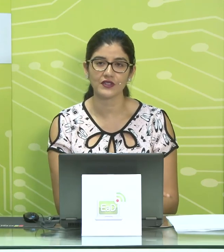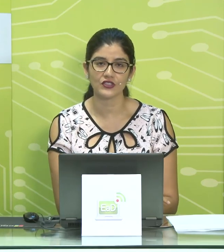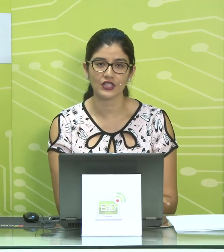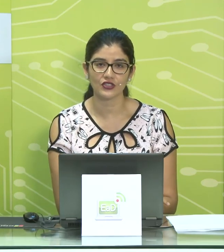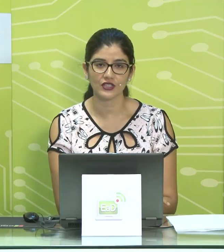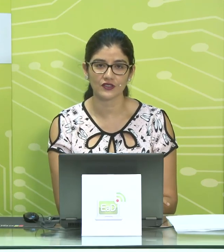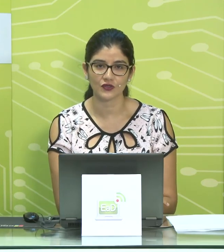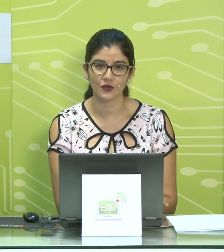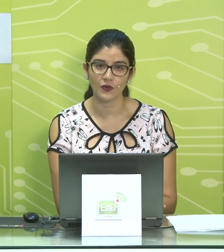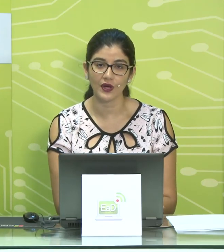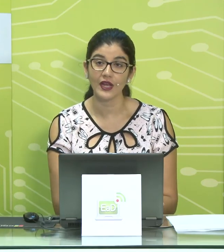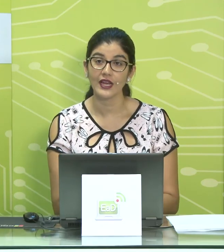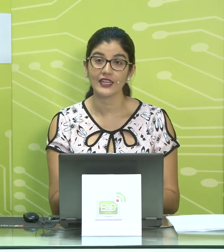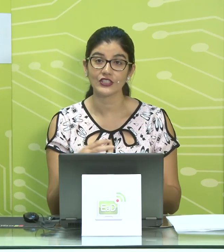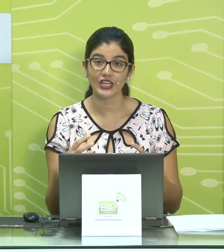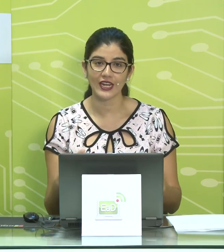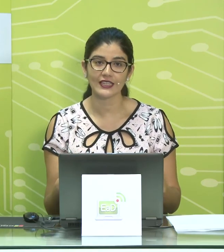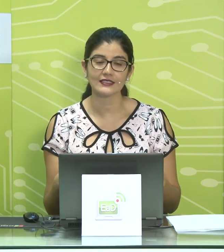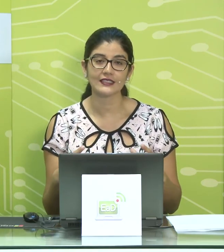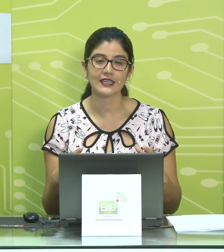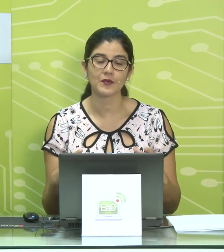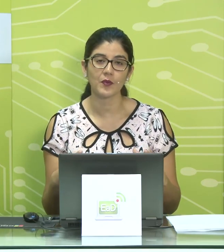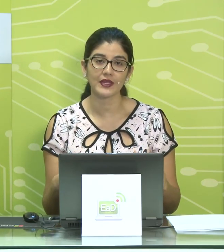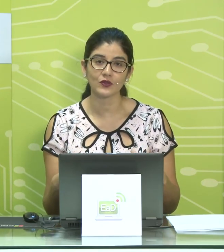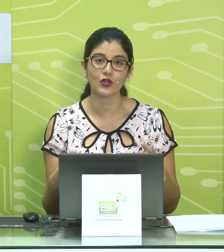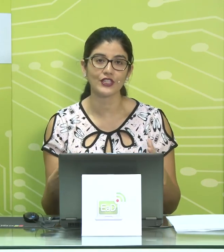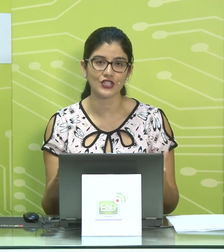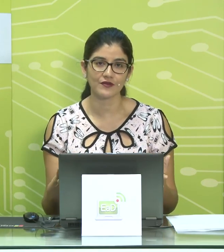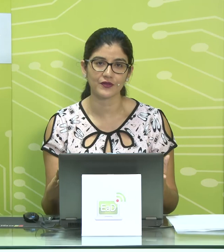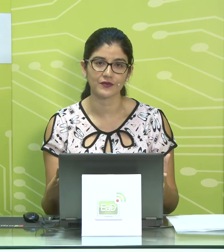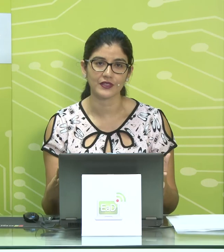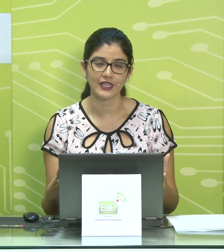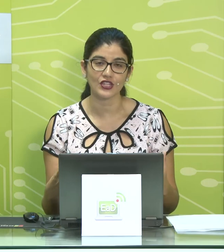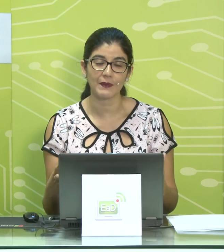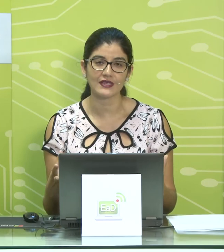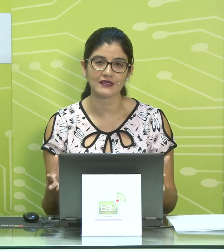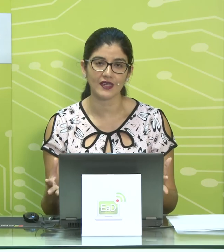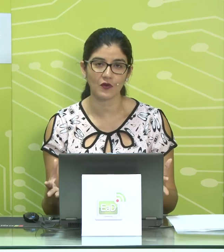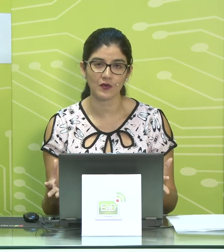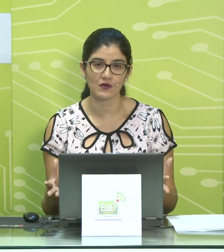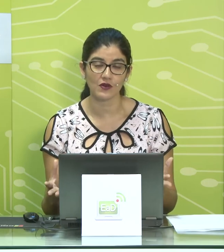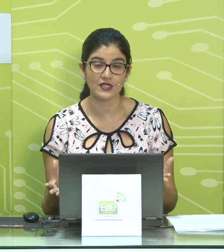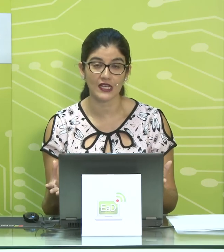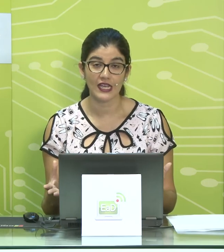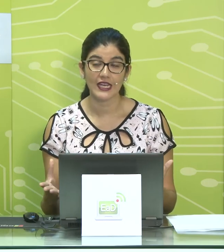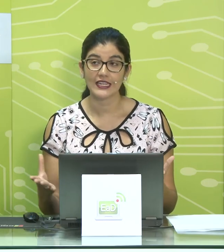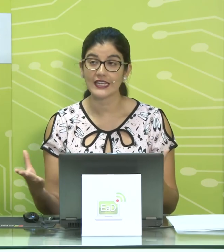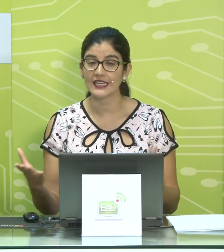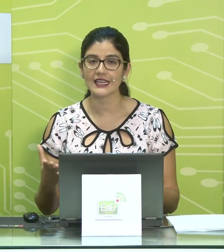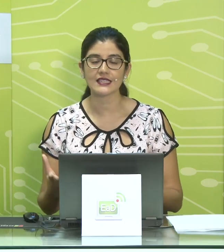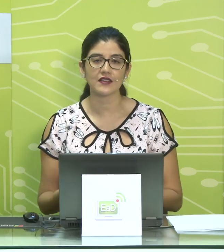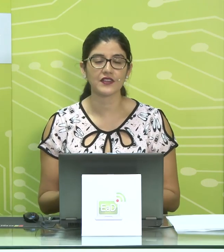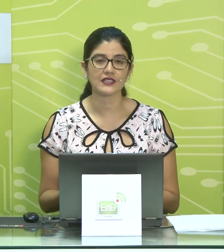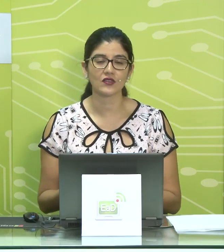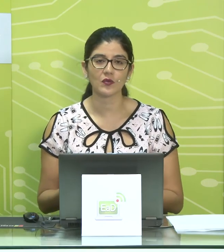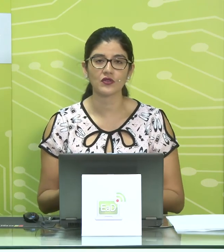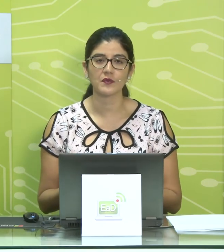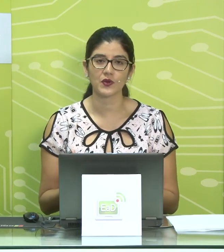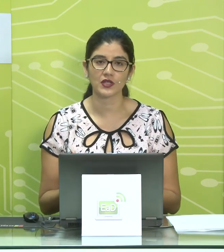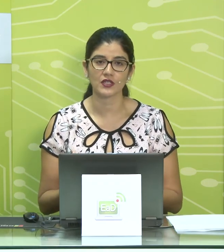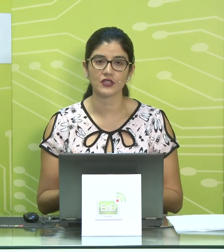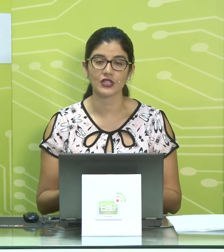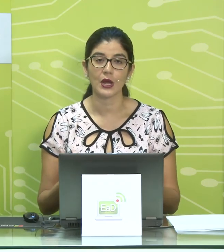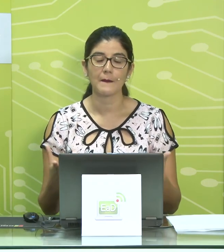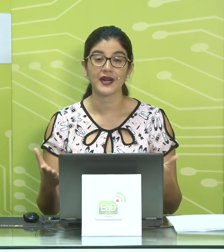opinião divergente da sua, e chegar nesse momento coletivo, né, de apresentar alguma coisa. E essa reflexão é